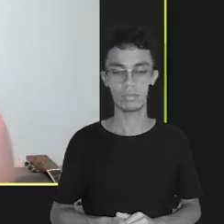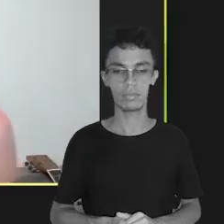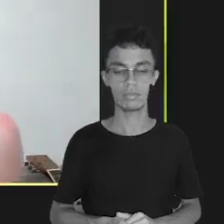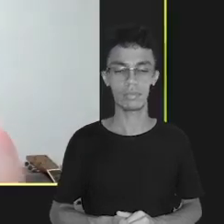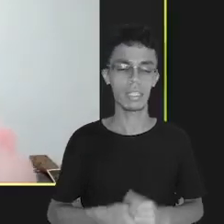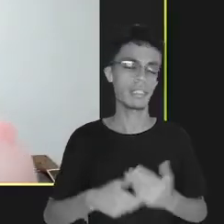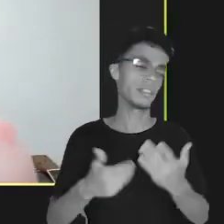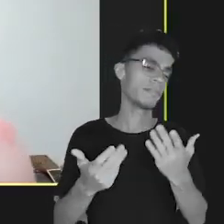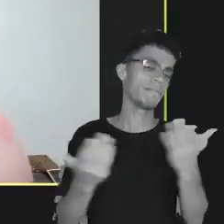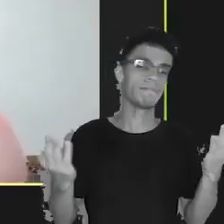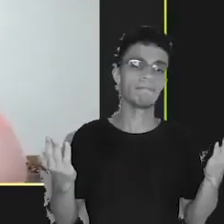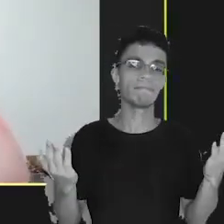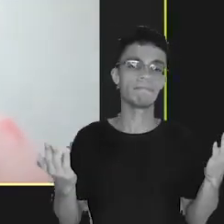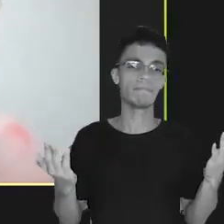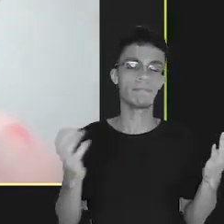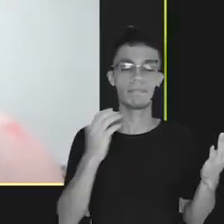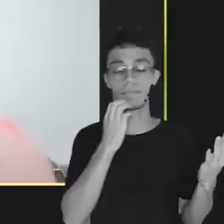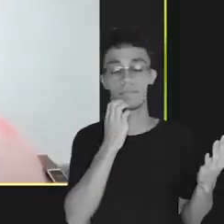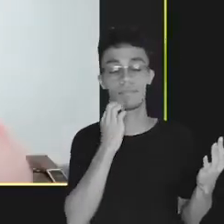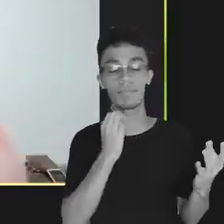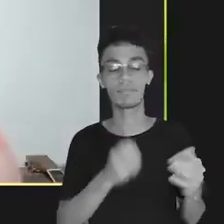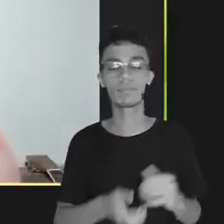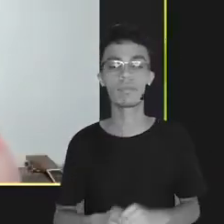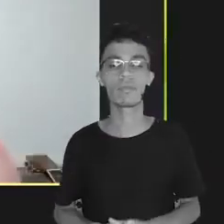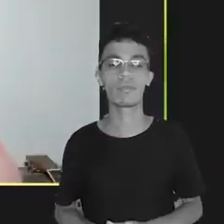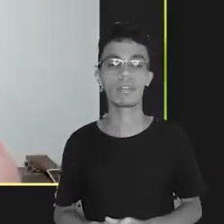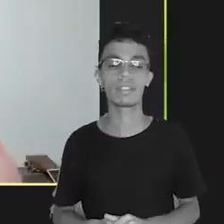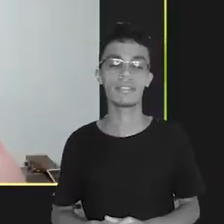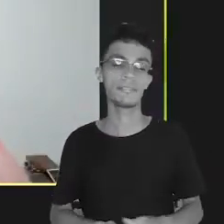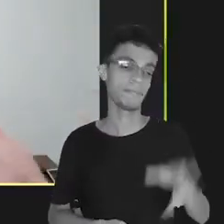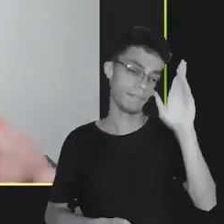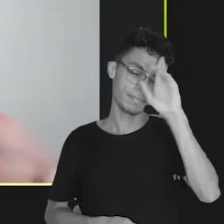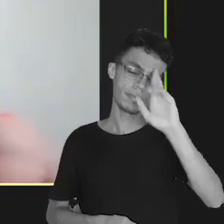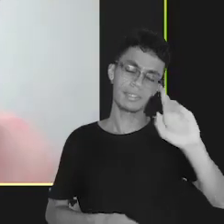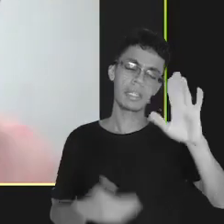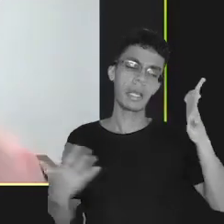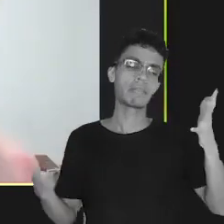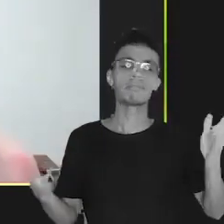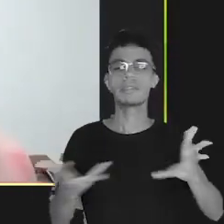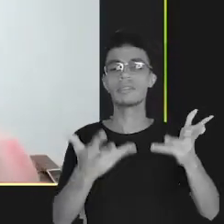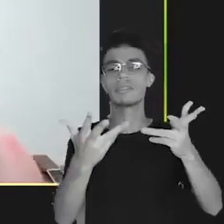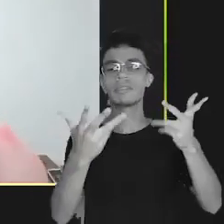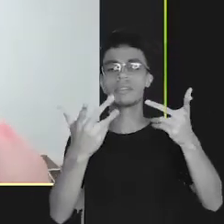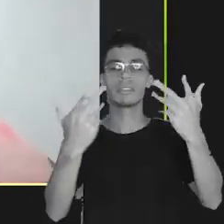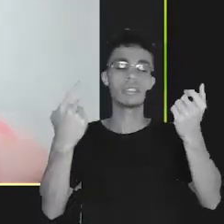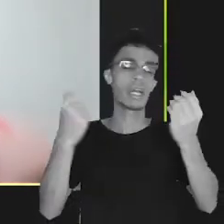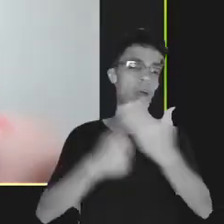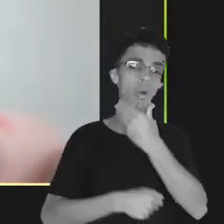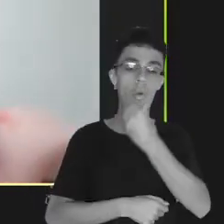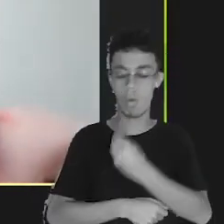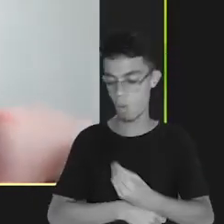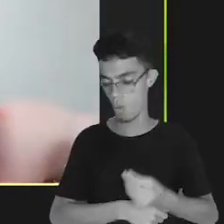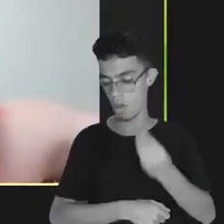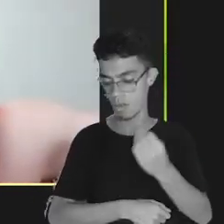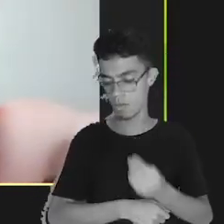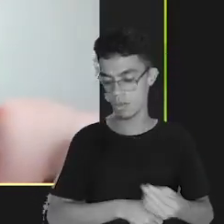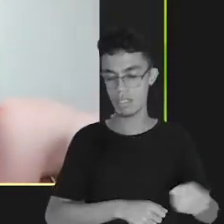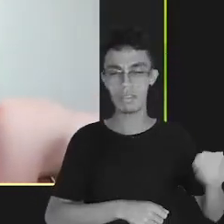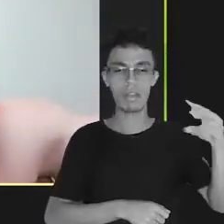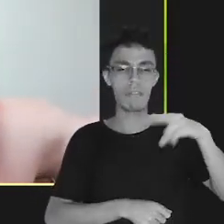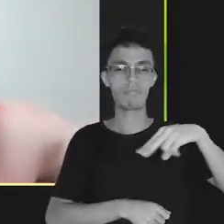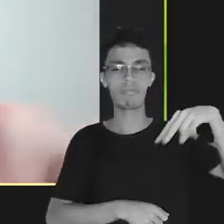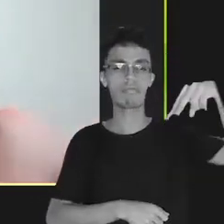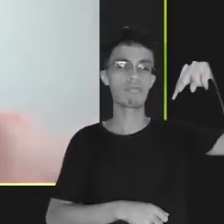Se me permitem, excelências. Que maravilha! O homem ficou